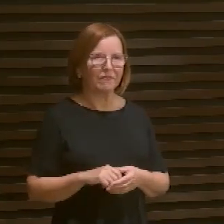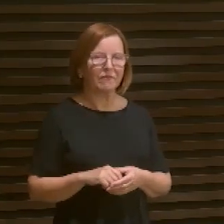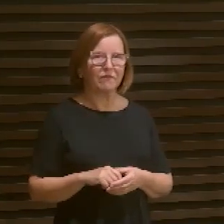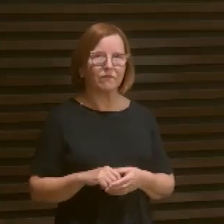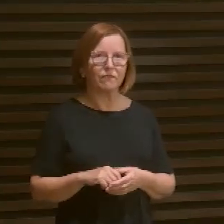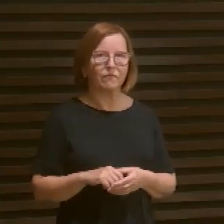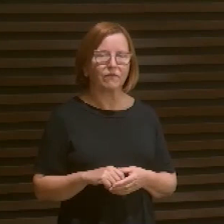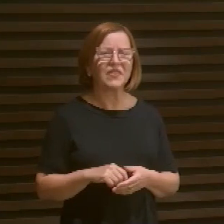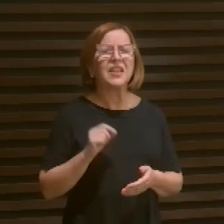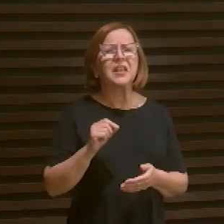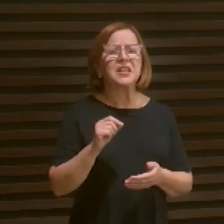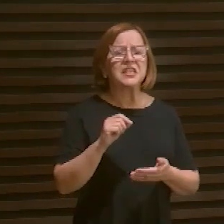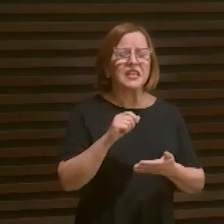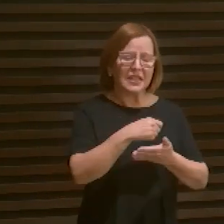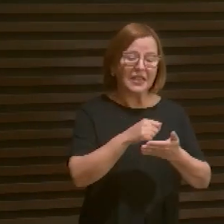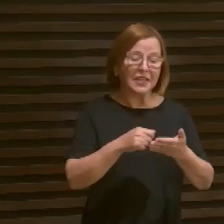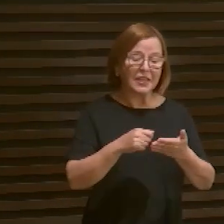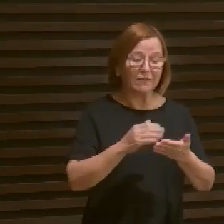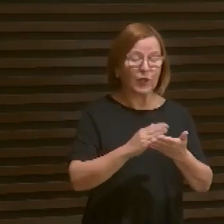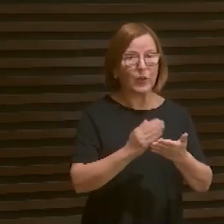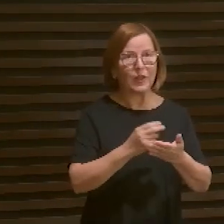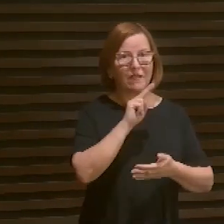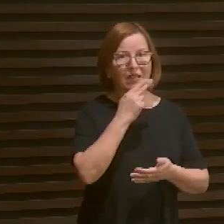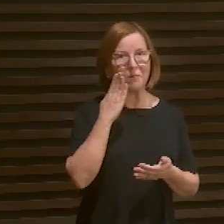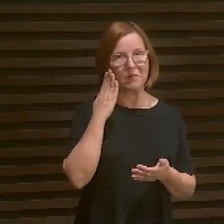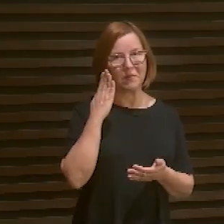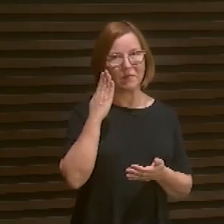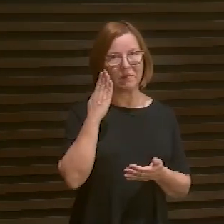Quem é o escritor dos Hebreus?